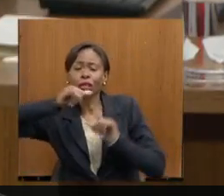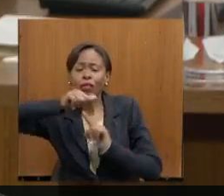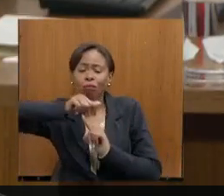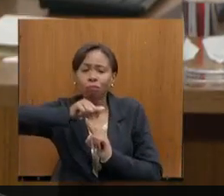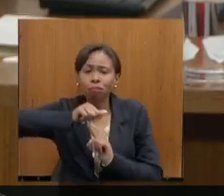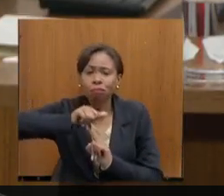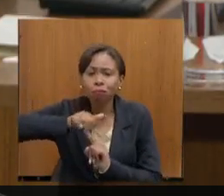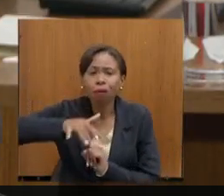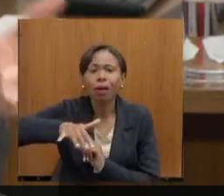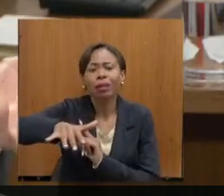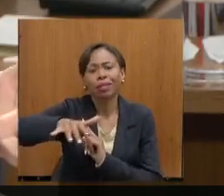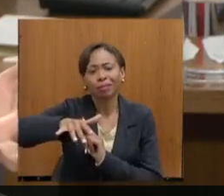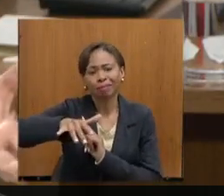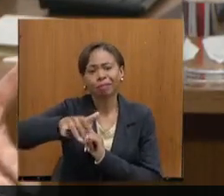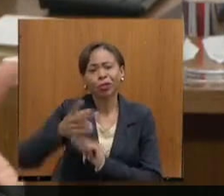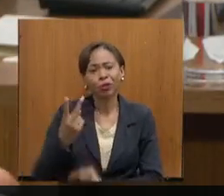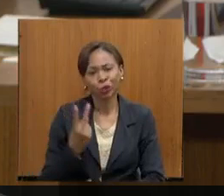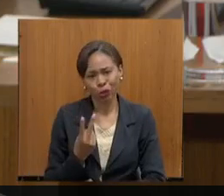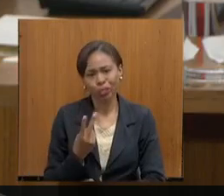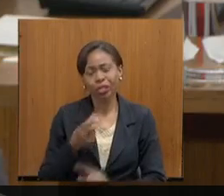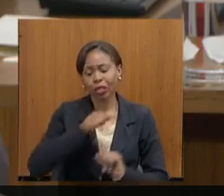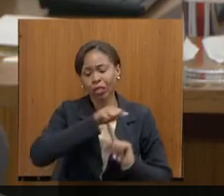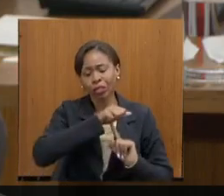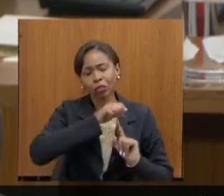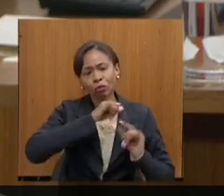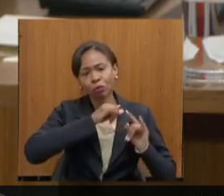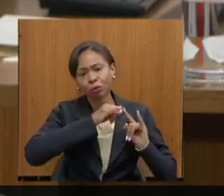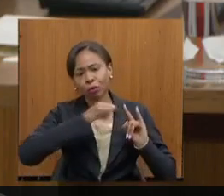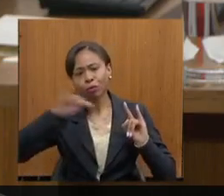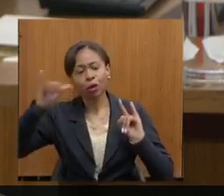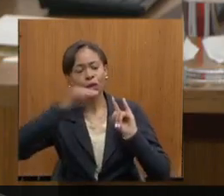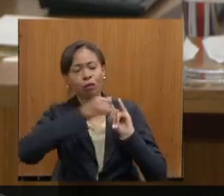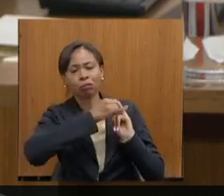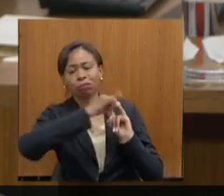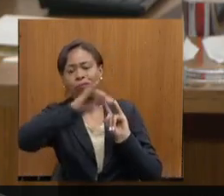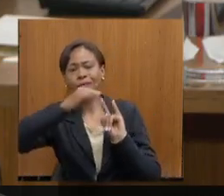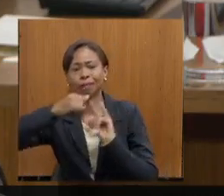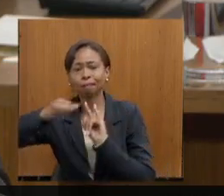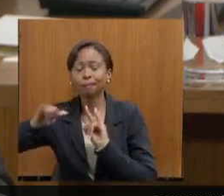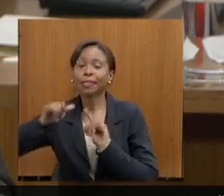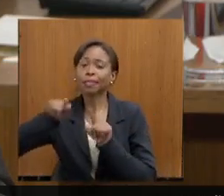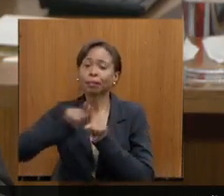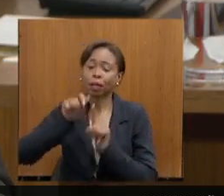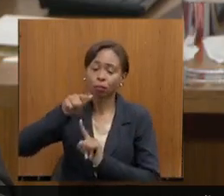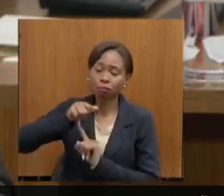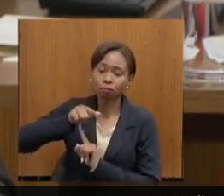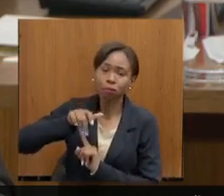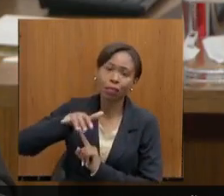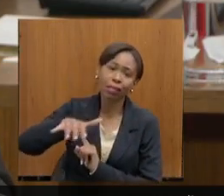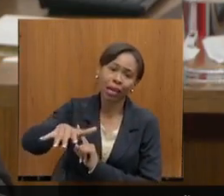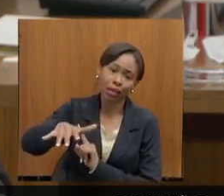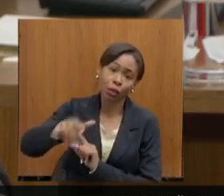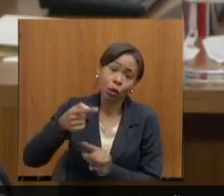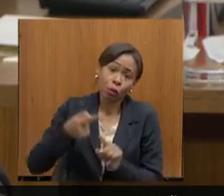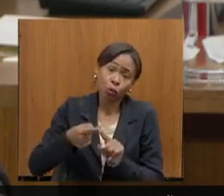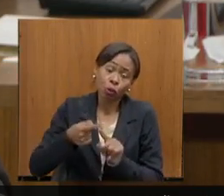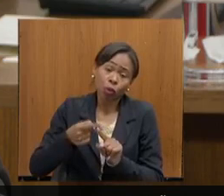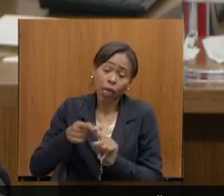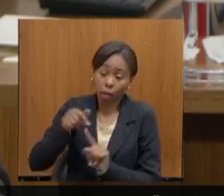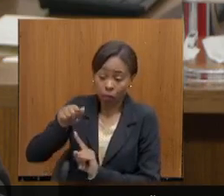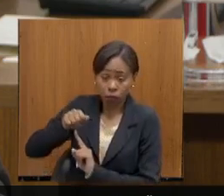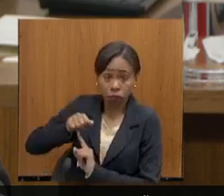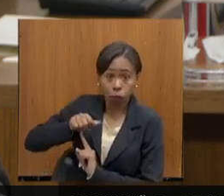redistribuição né Nós obviamente só podemos fazer é a rede de distribuição né a rede de transmissão ela